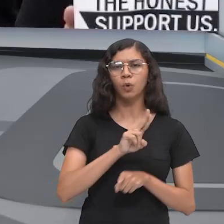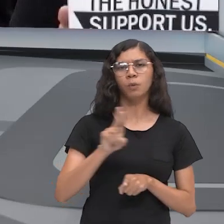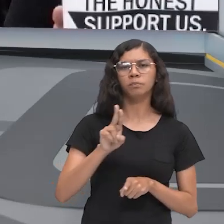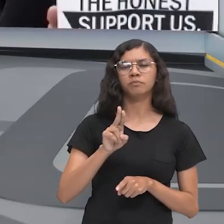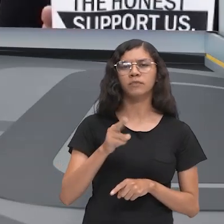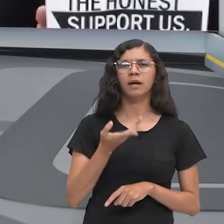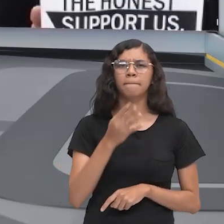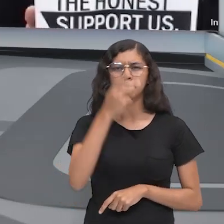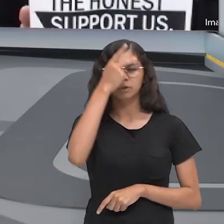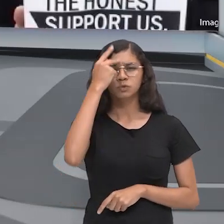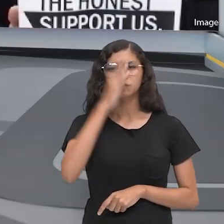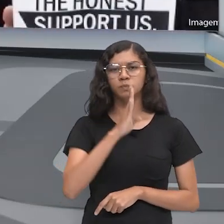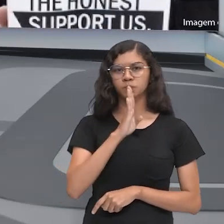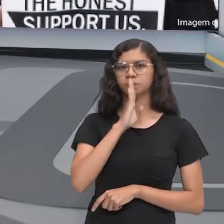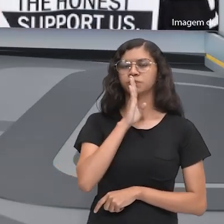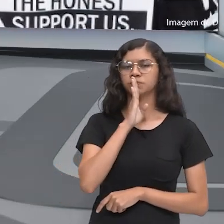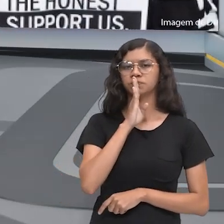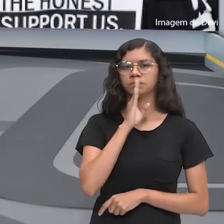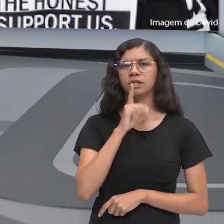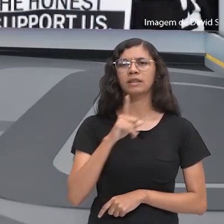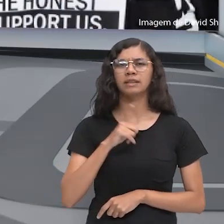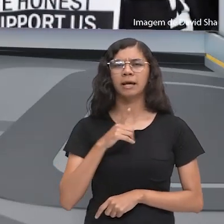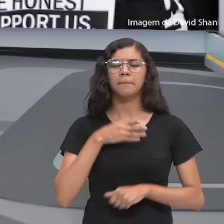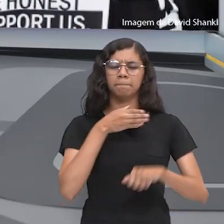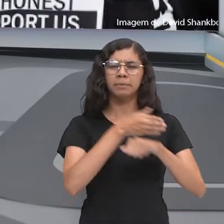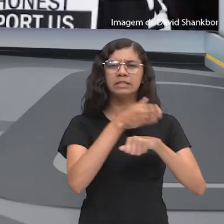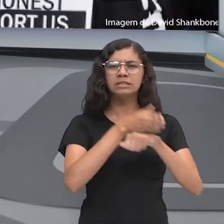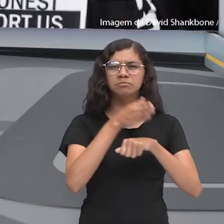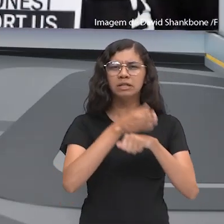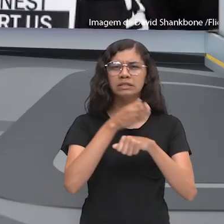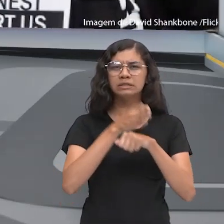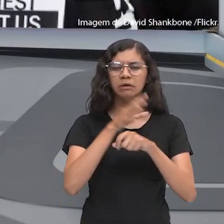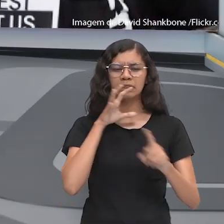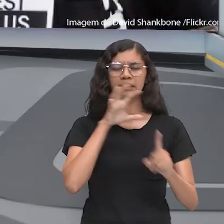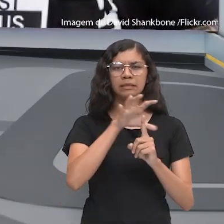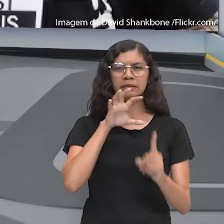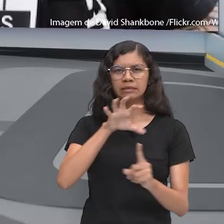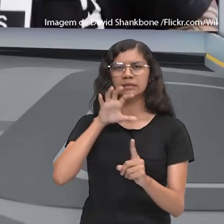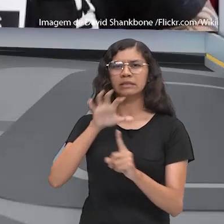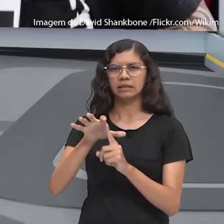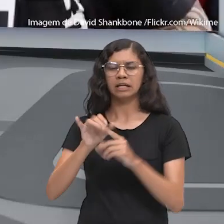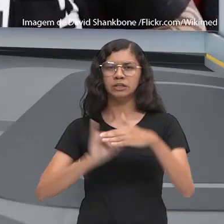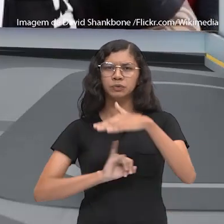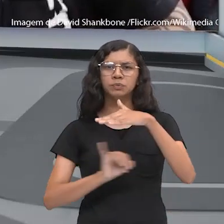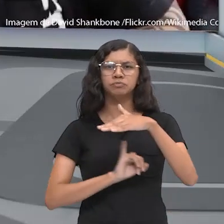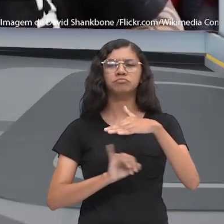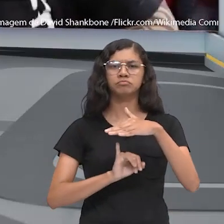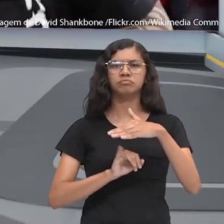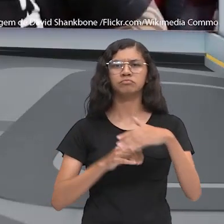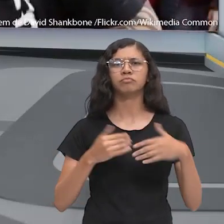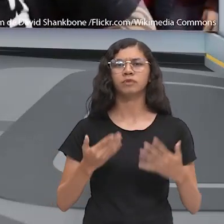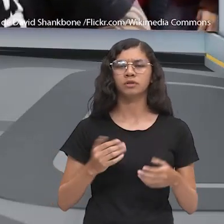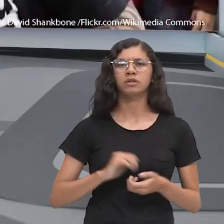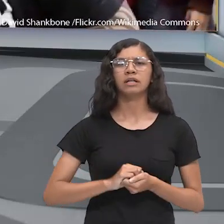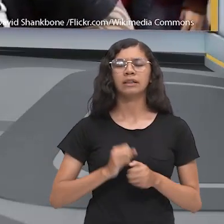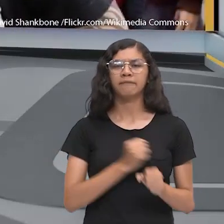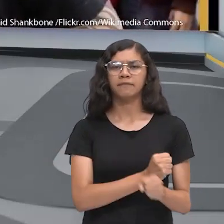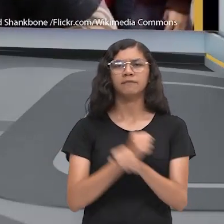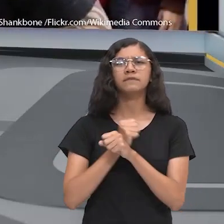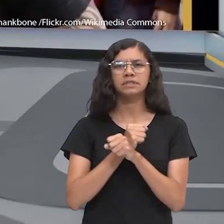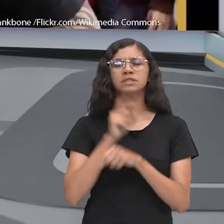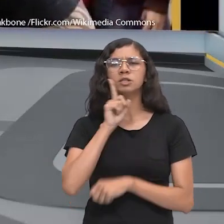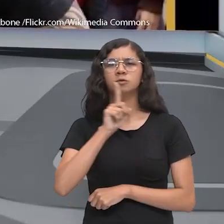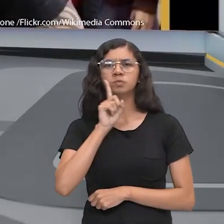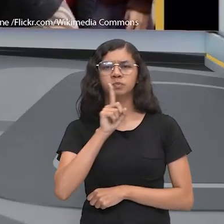que tem participação em grandes ataques a instituições, como o Departamento de Defesa dos Estados Unidos